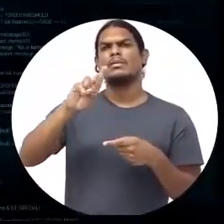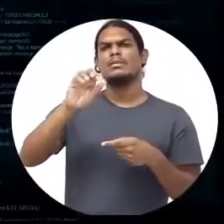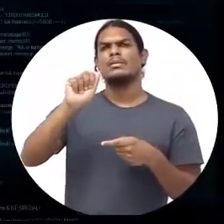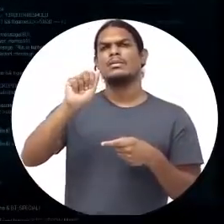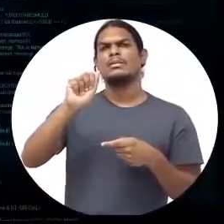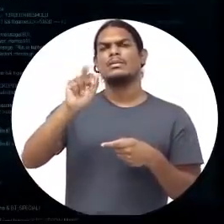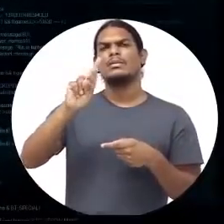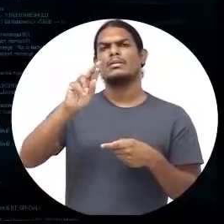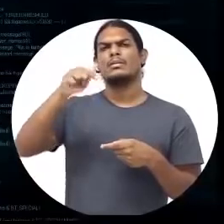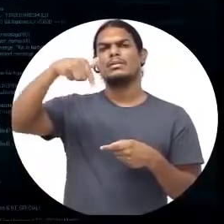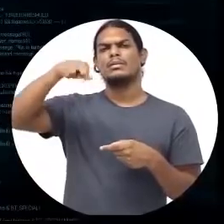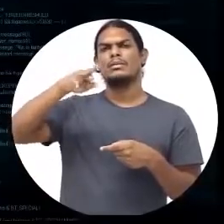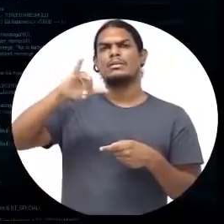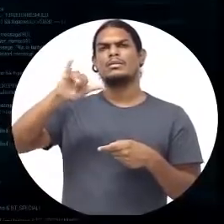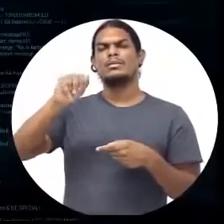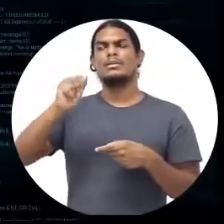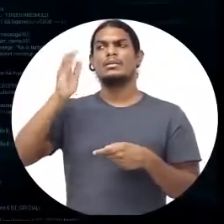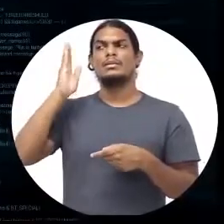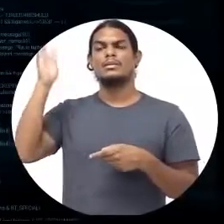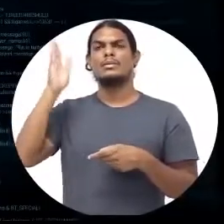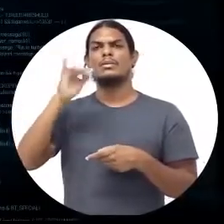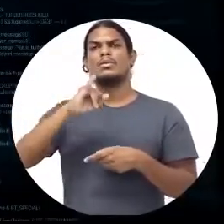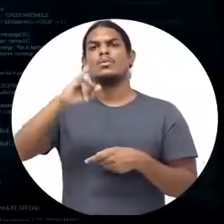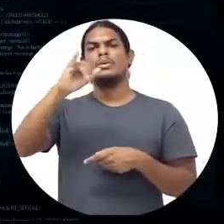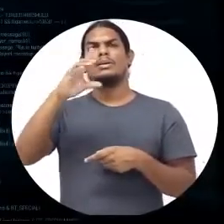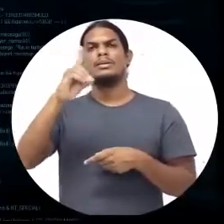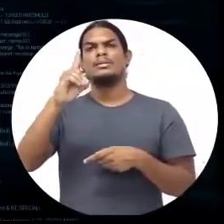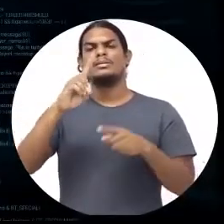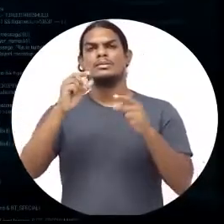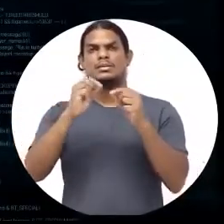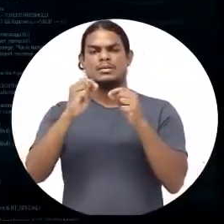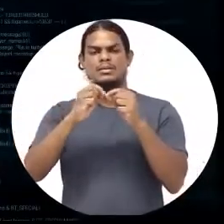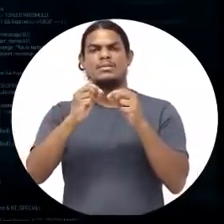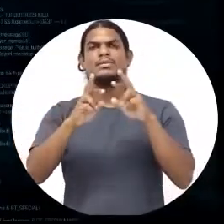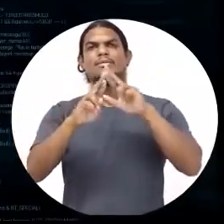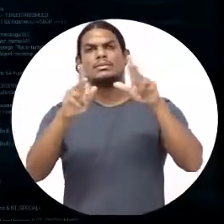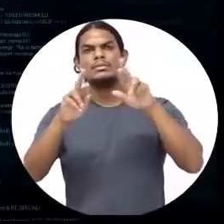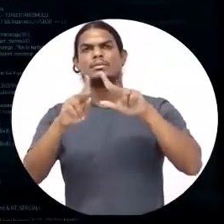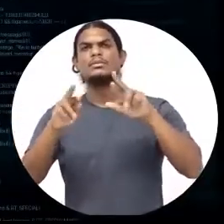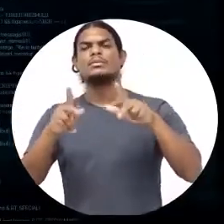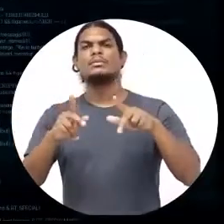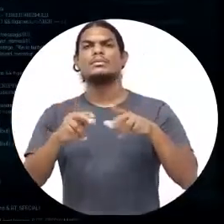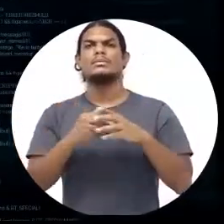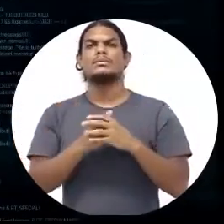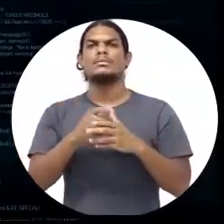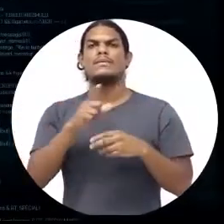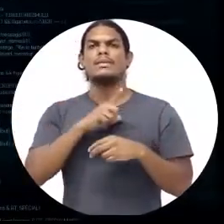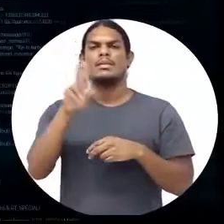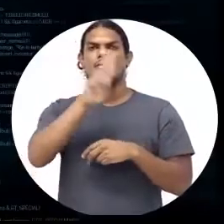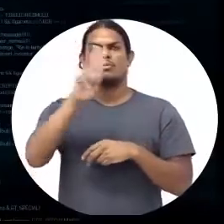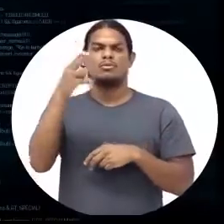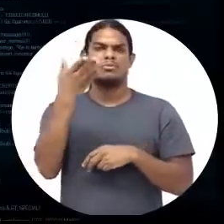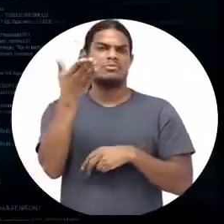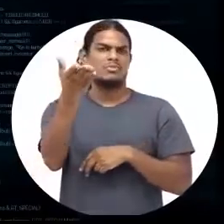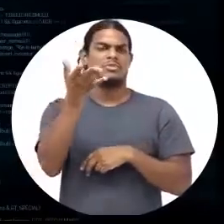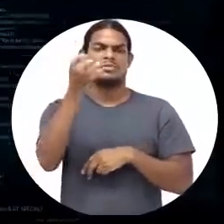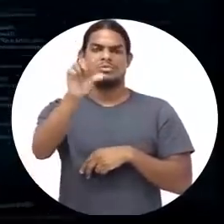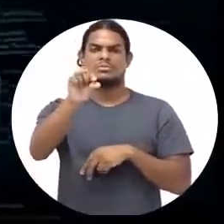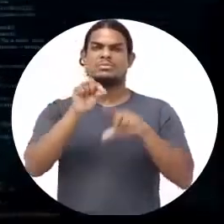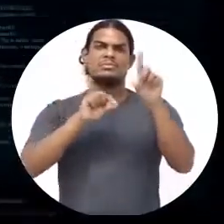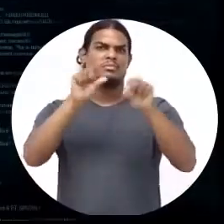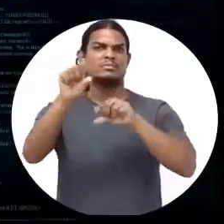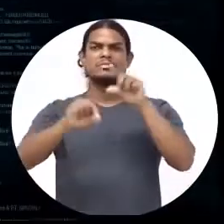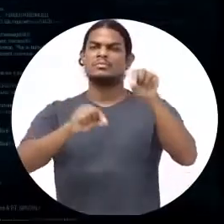elas. O ID, ele vai fazer essa diferença. E o ID, ele vai ter o nome que você quiser.